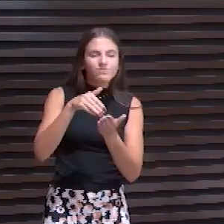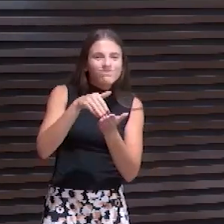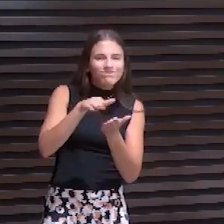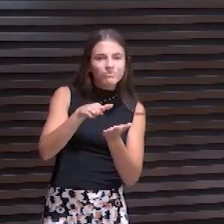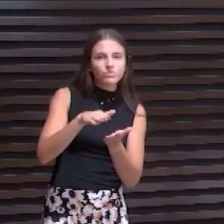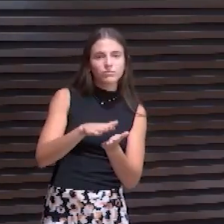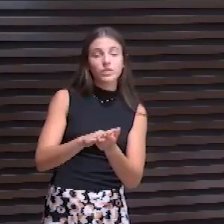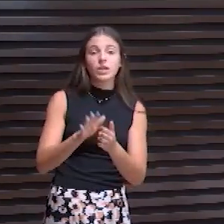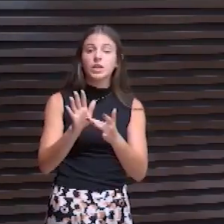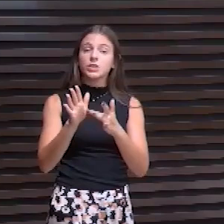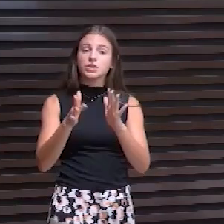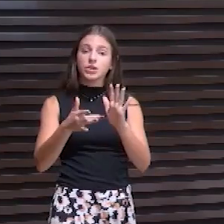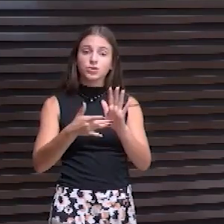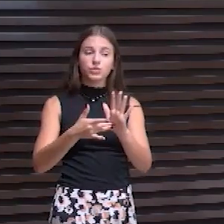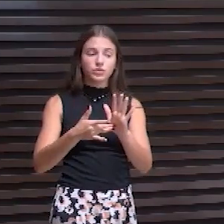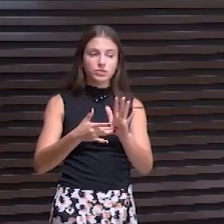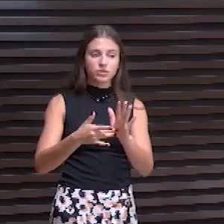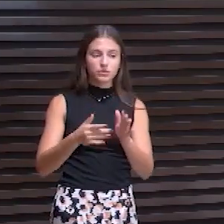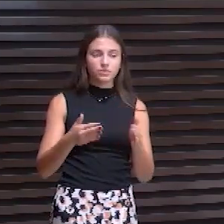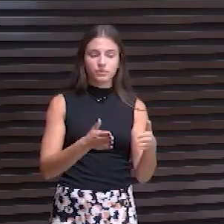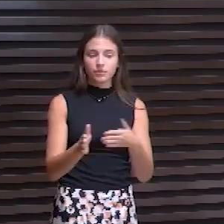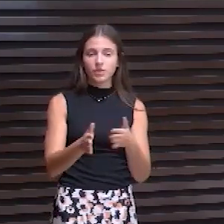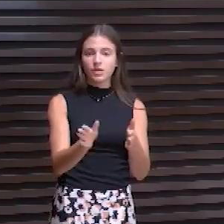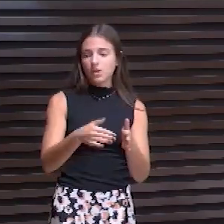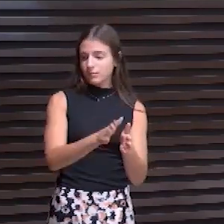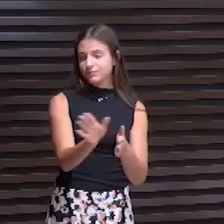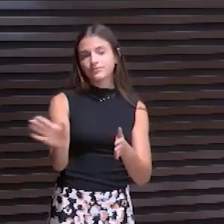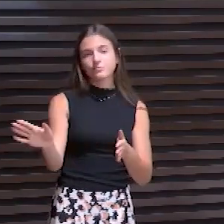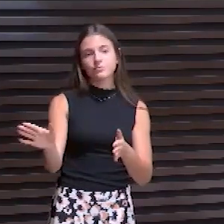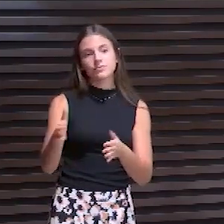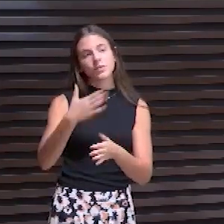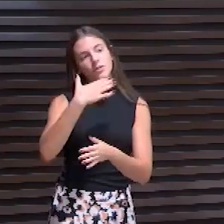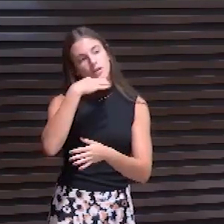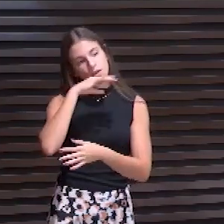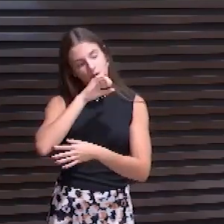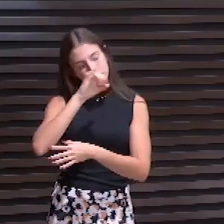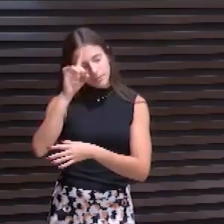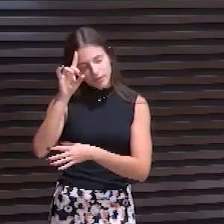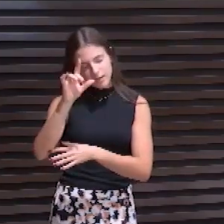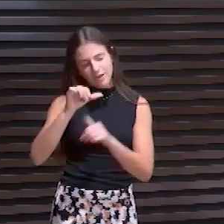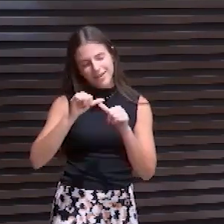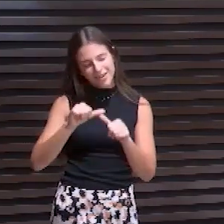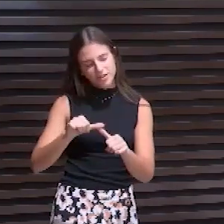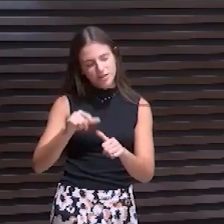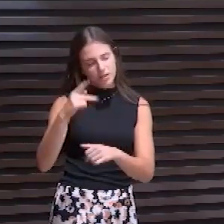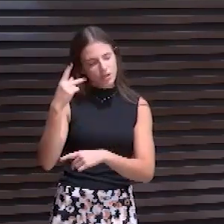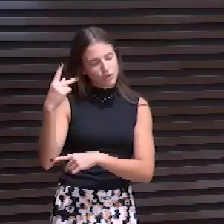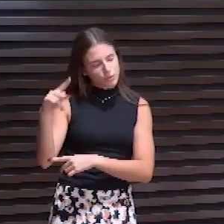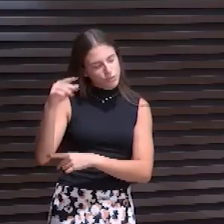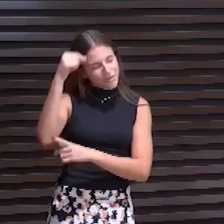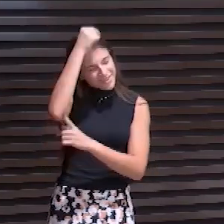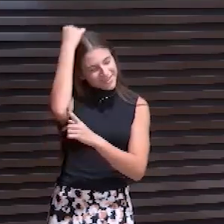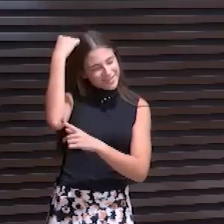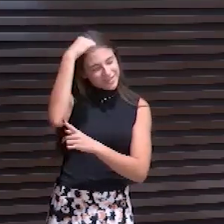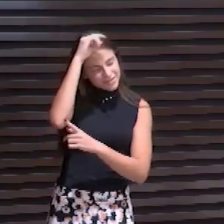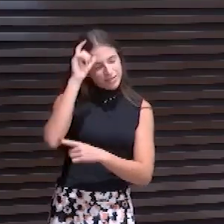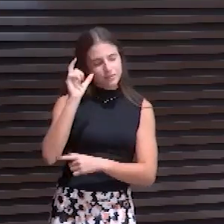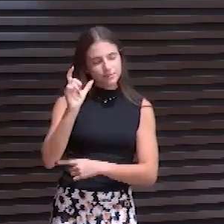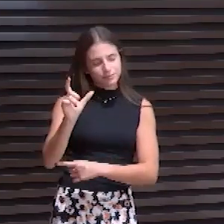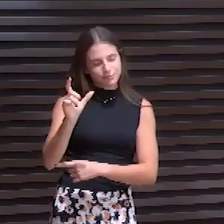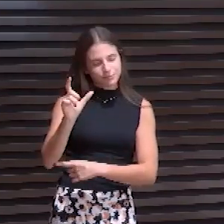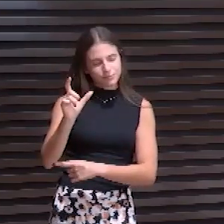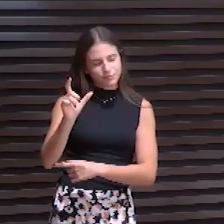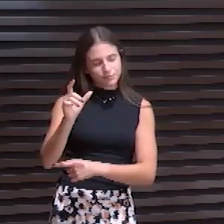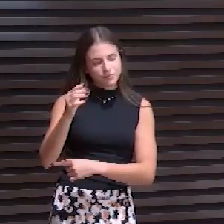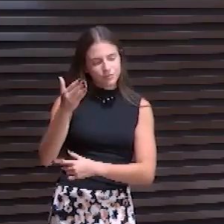eles, retirou-se. Pai, essa é a tua santa palavra, Senhor. Nos dê pela